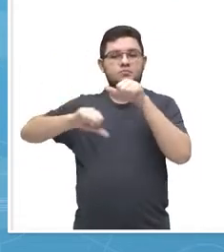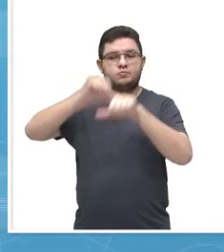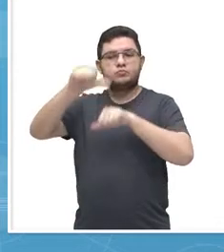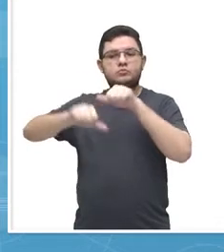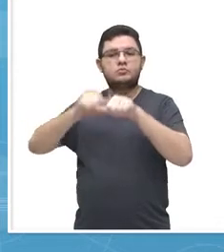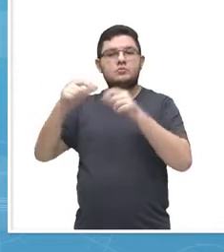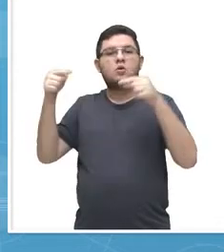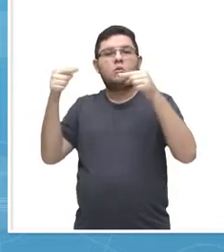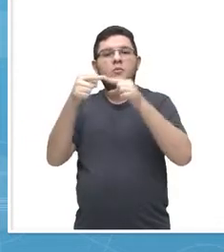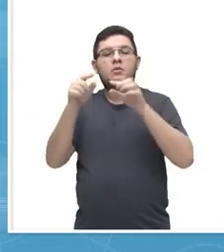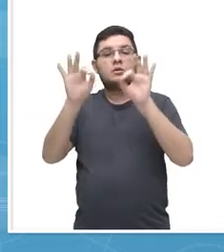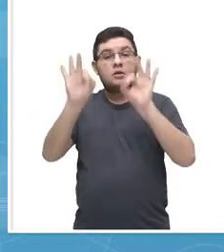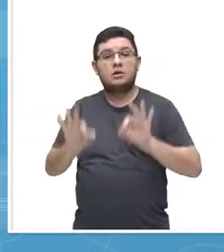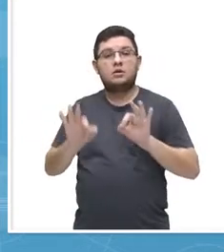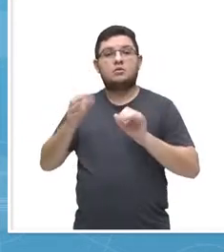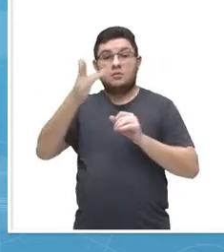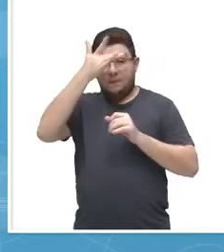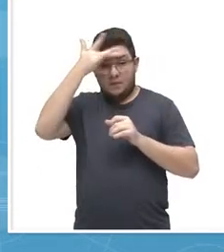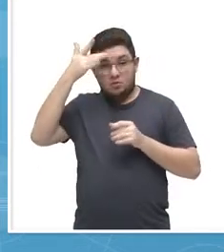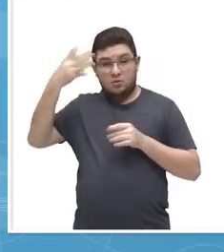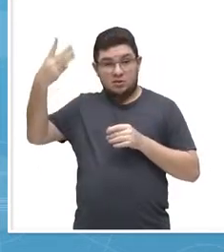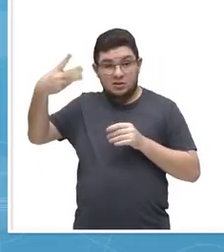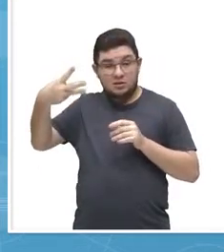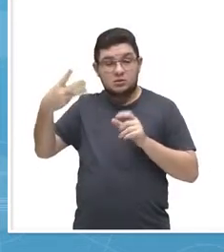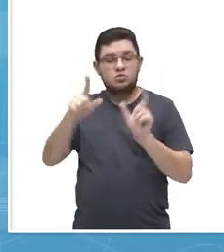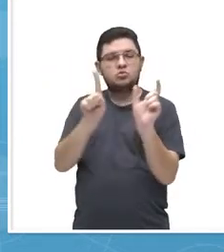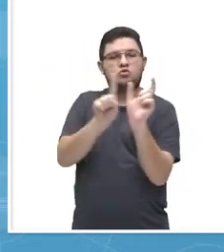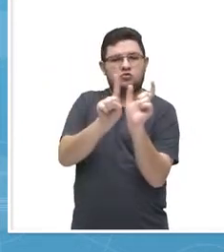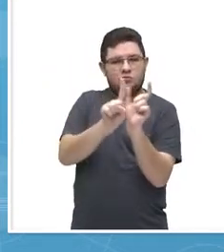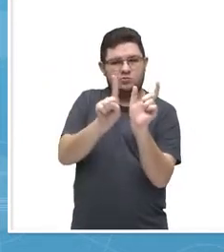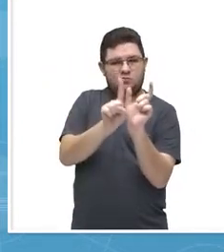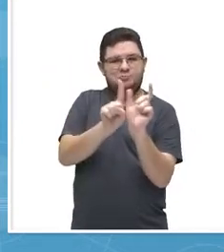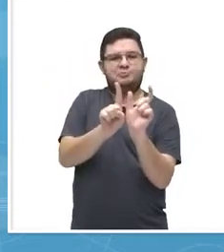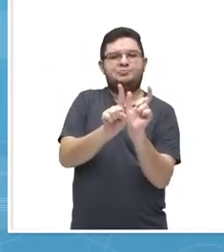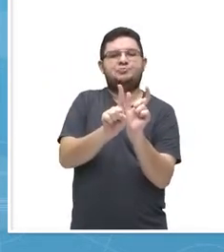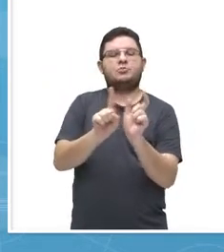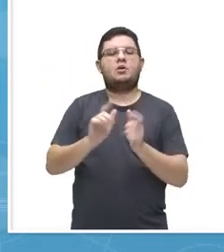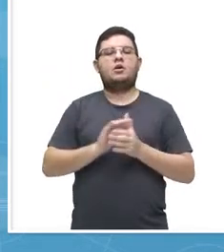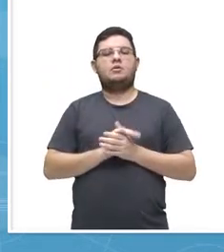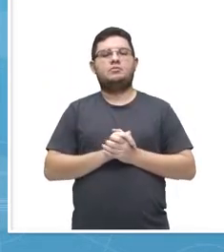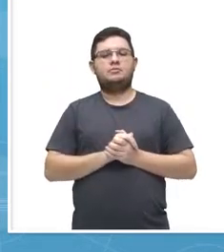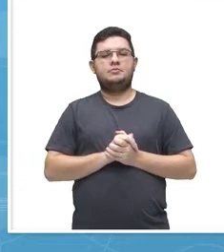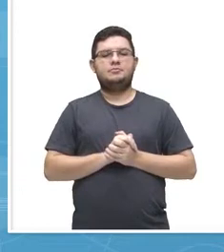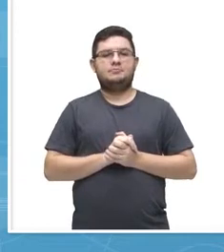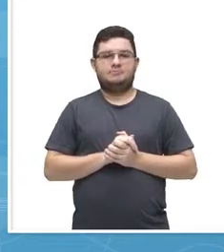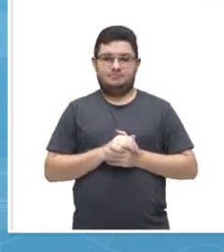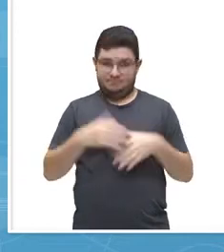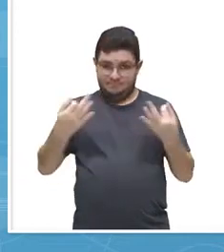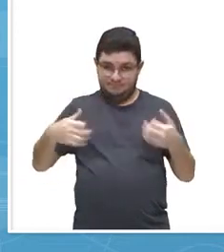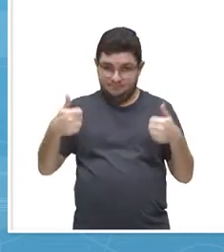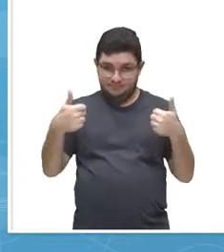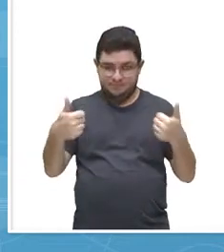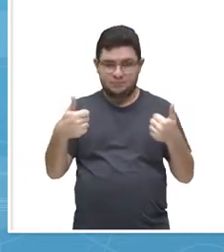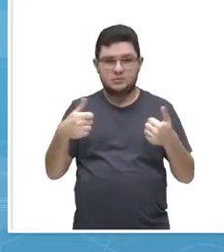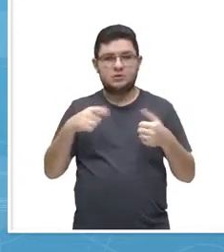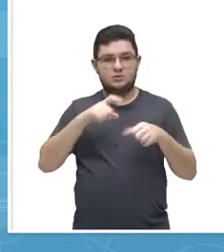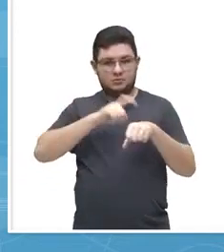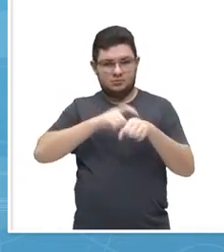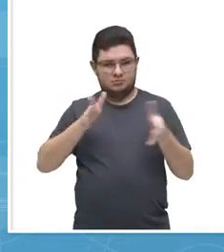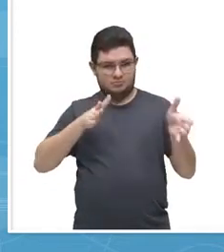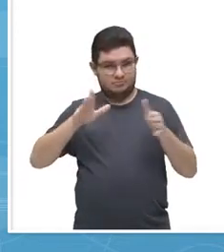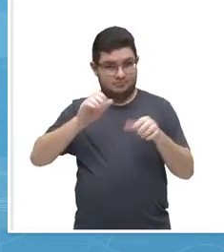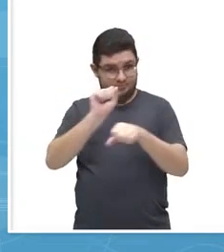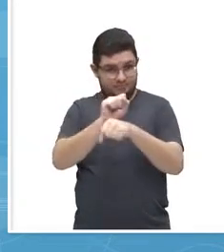vai e coloca direitinho de acordo com a regra da terceira pessoa do singular, certo? Então, até daqui a